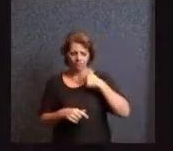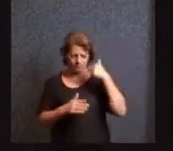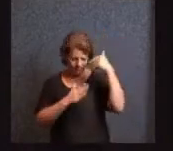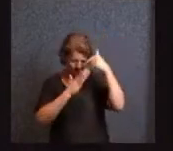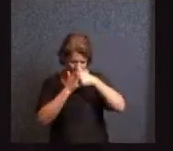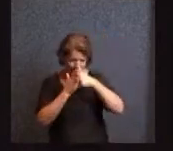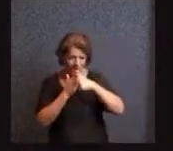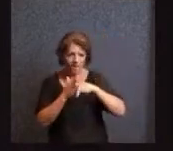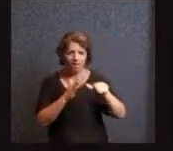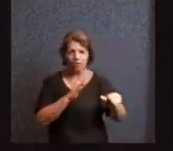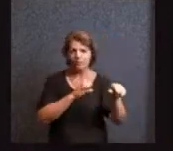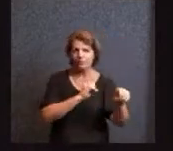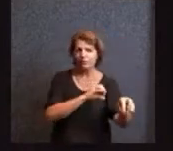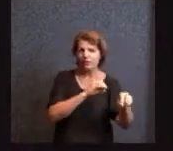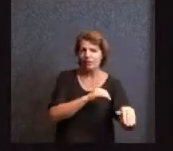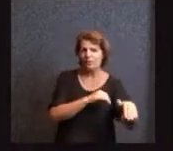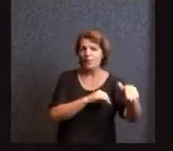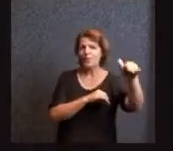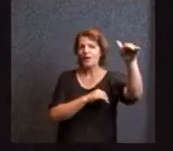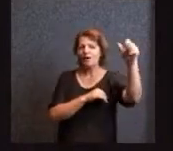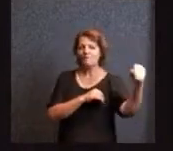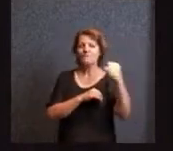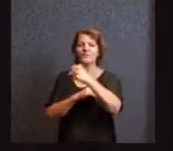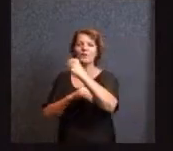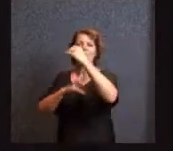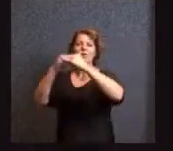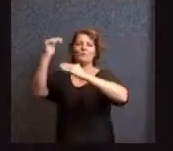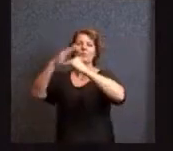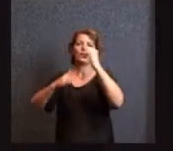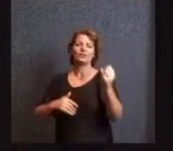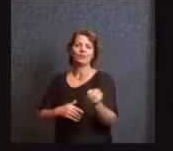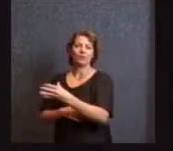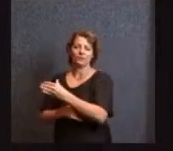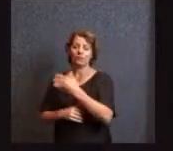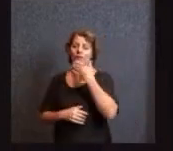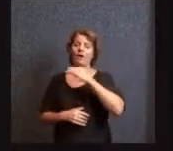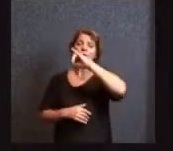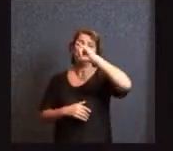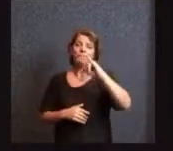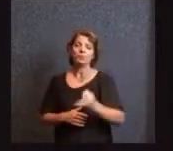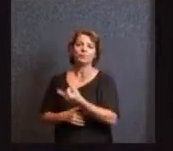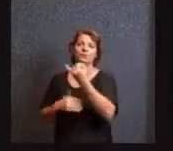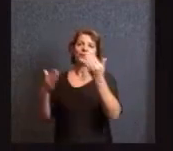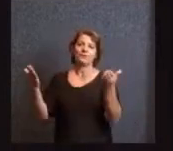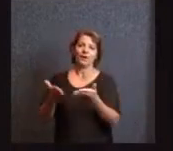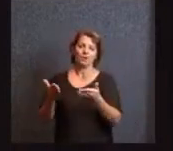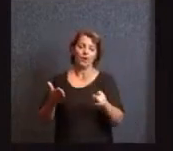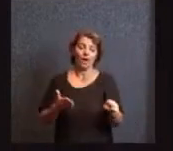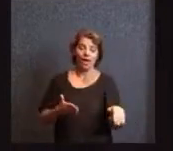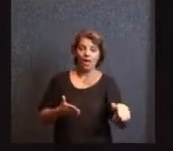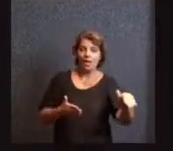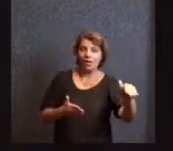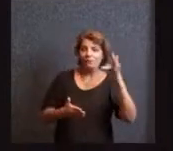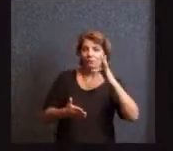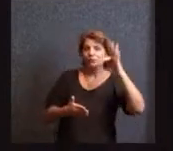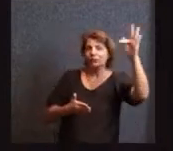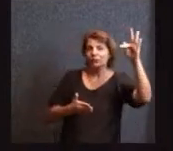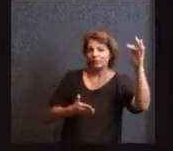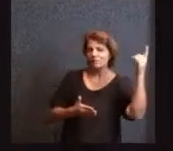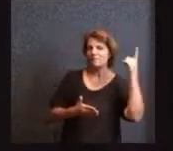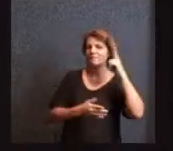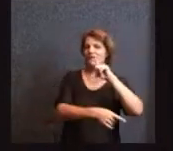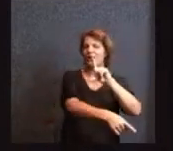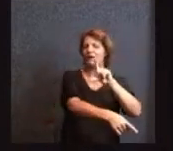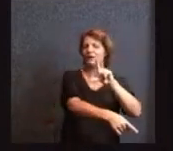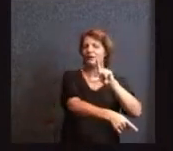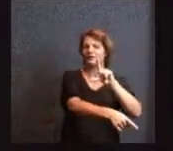quando tivemos essa oportunidade. A nossa oportunidade é agora, e a deles virá. A deles, essa